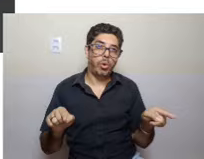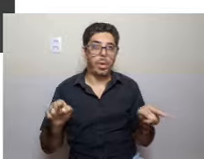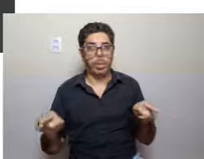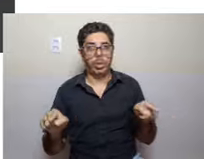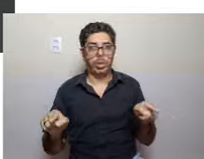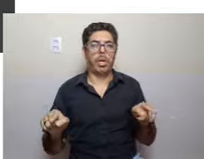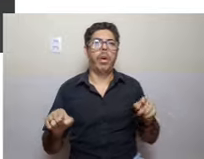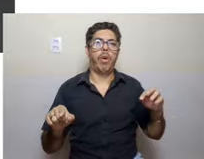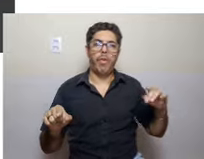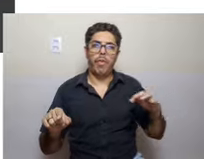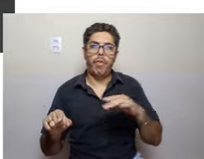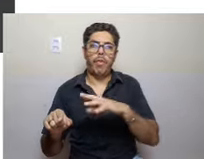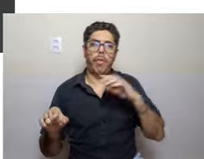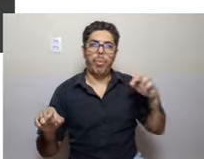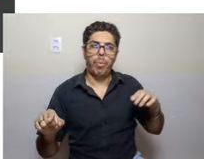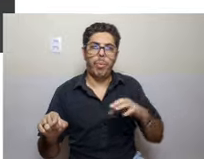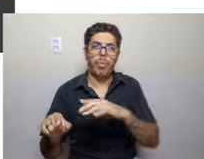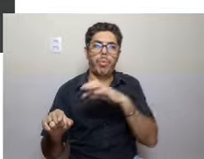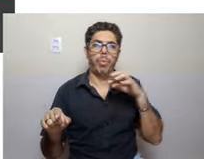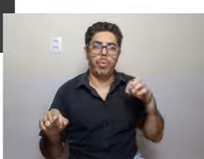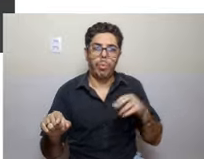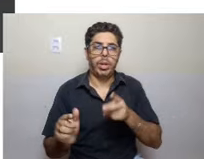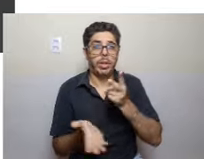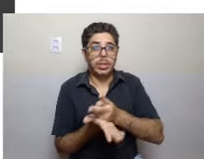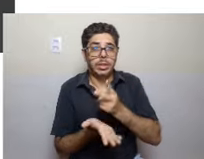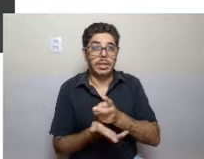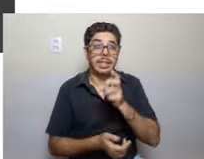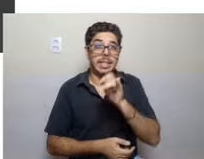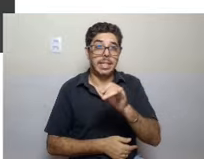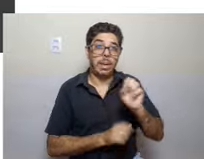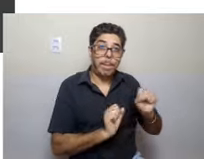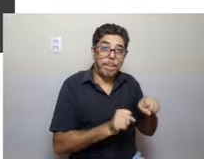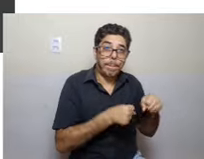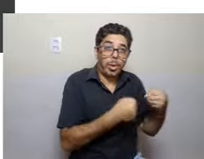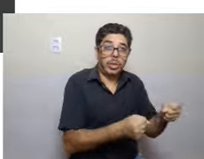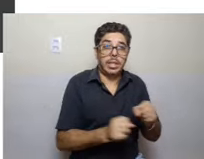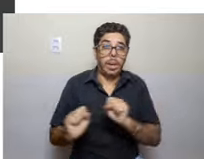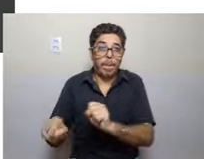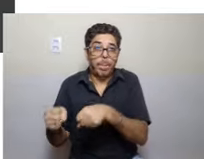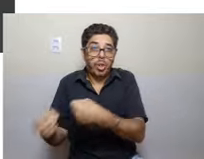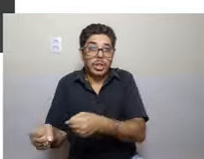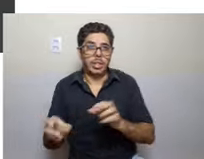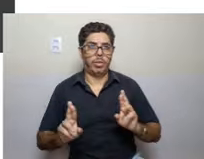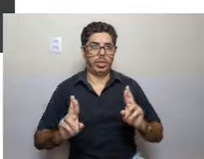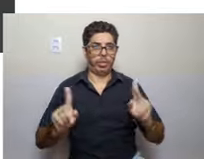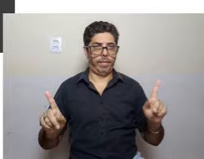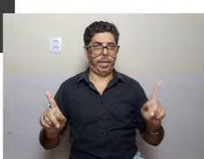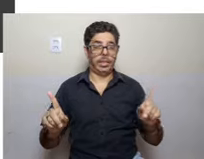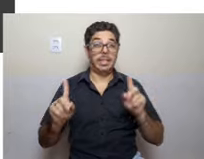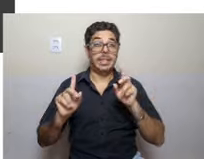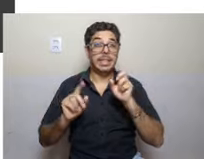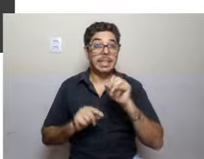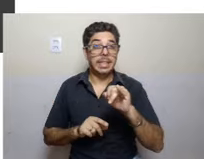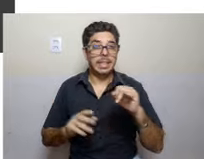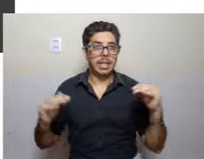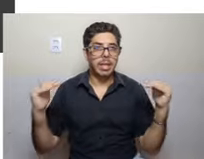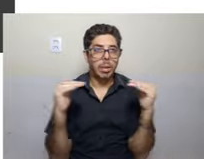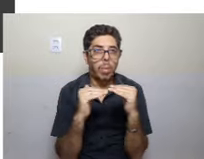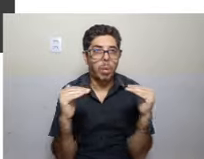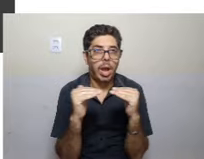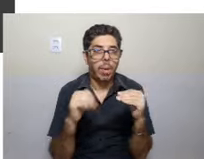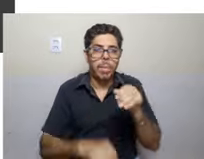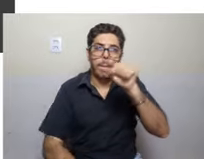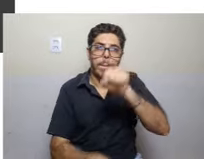persistir enquanto houver uma diferença de potencial. Se a diferença de potencial deixar de existir, o fluxo de cargas vai